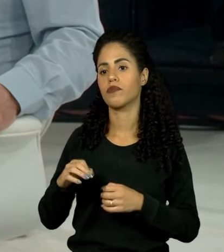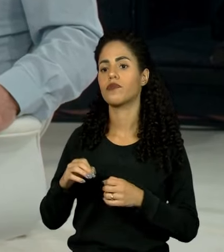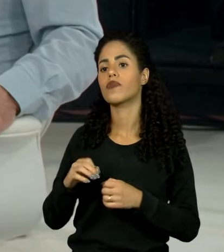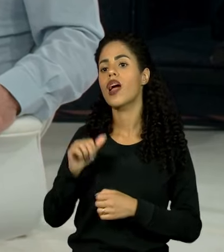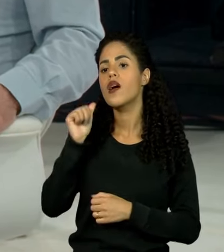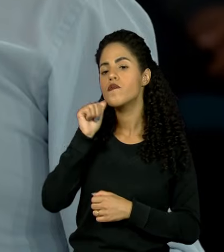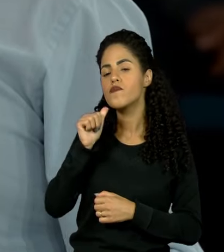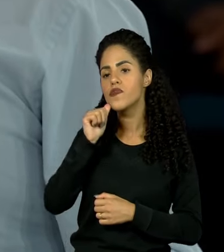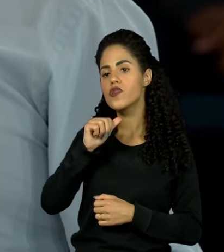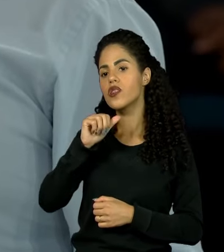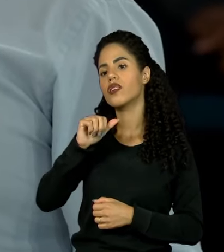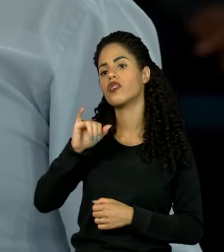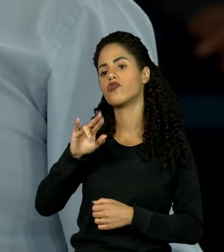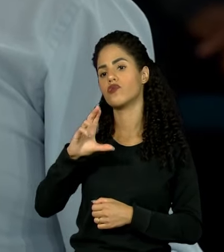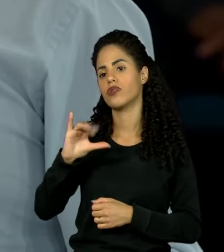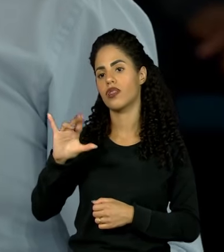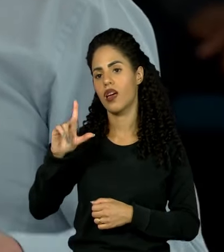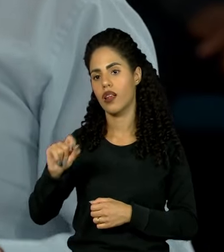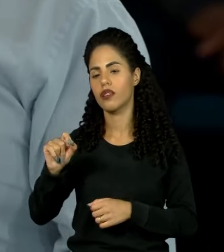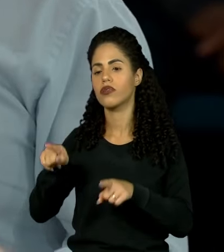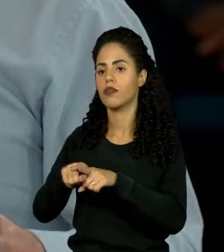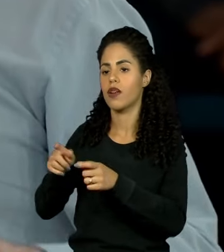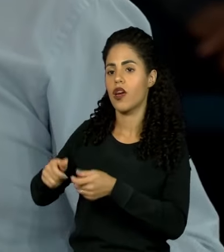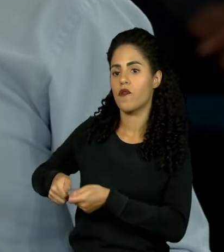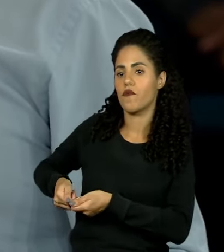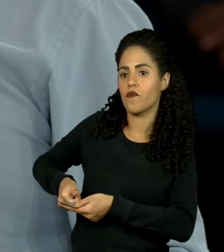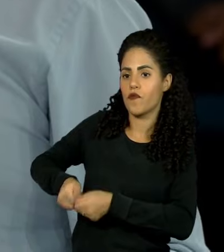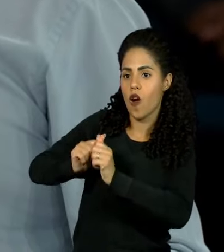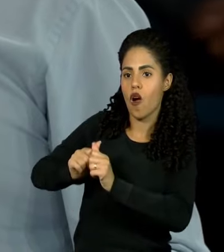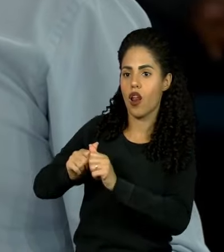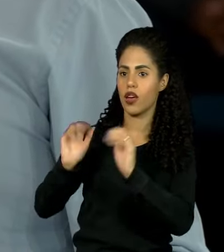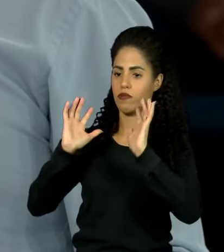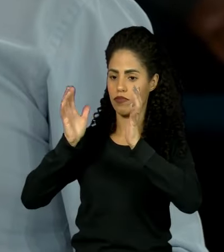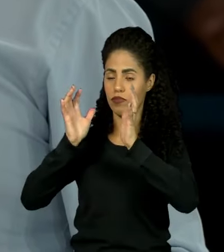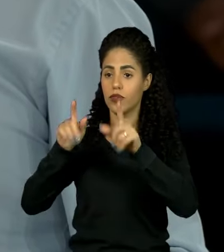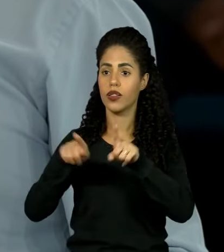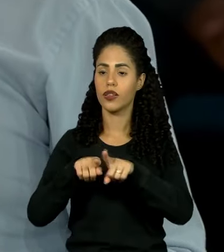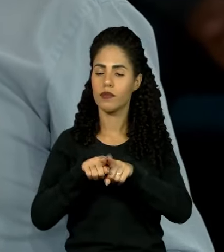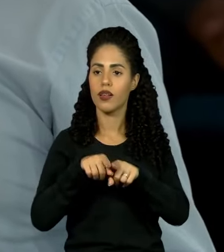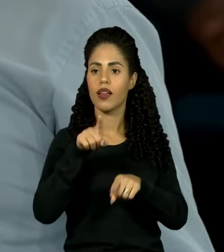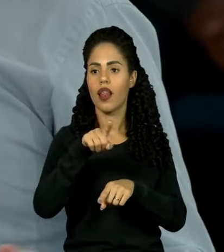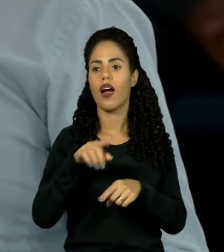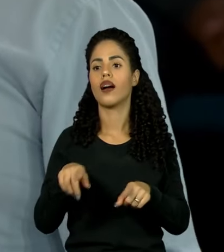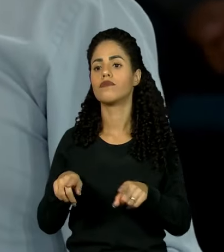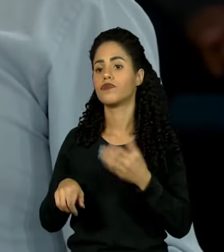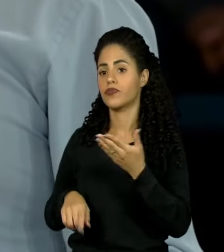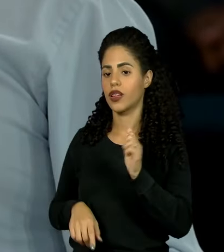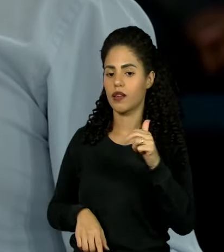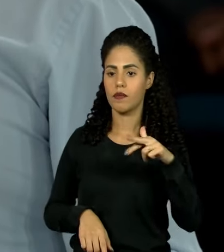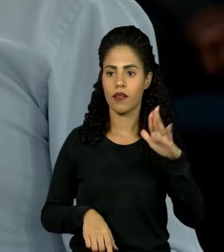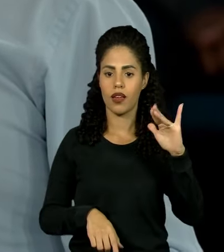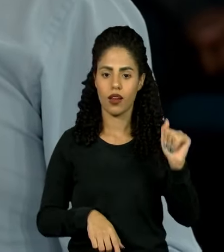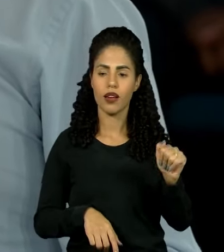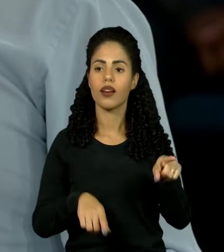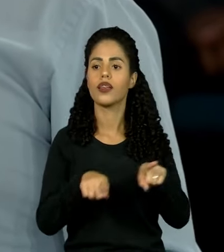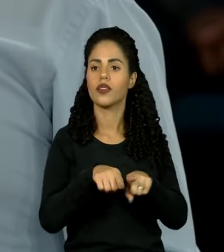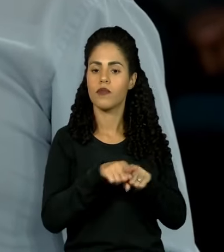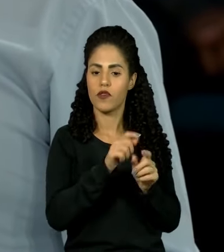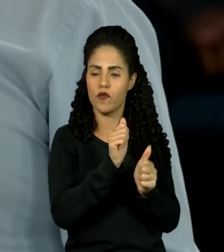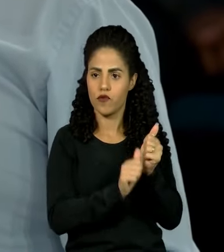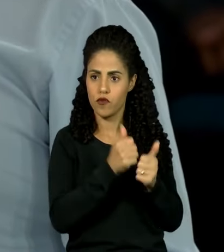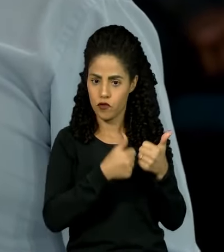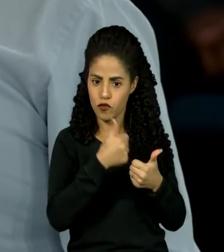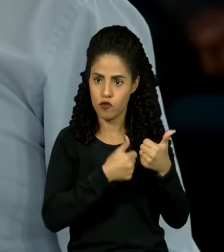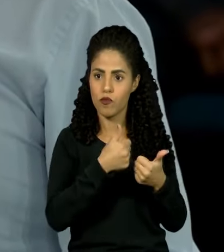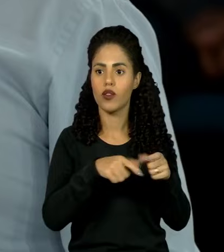vôlei tá conosco agora era do Sé Flamengo né estamos apoiando agora o América também no futebol apoiando